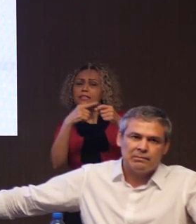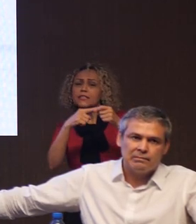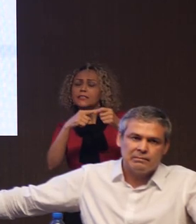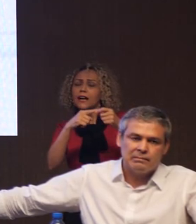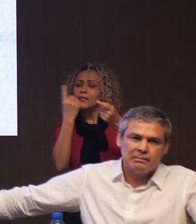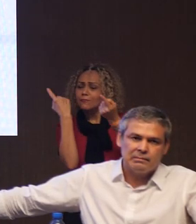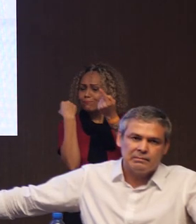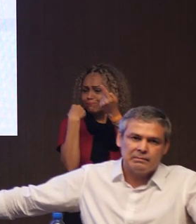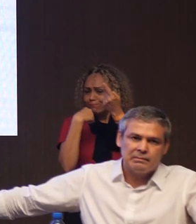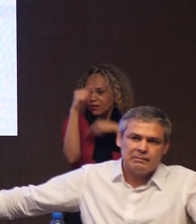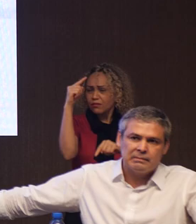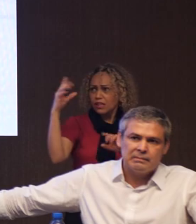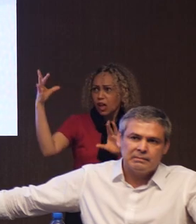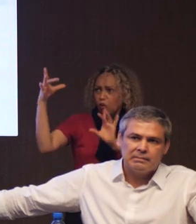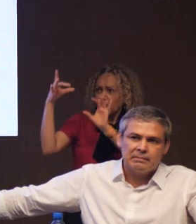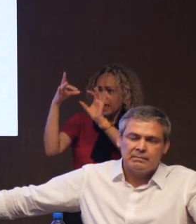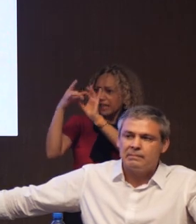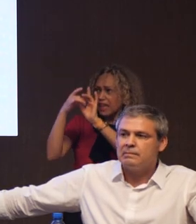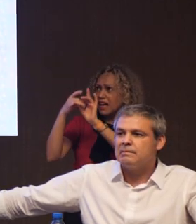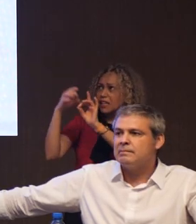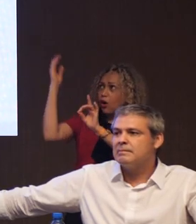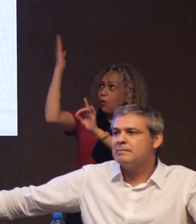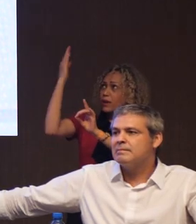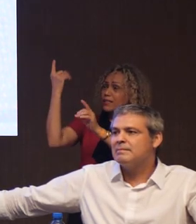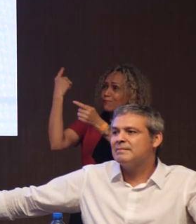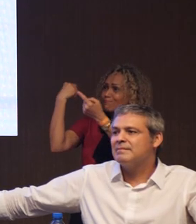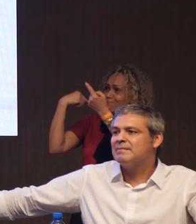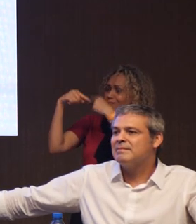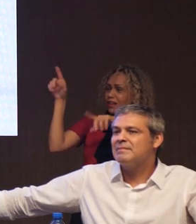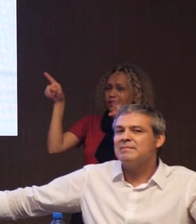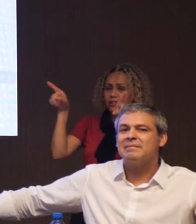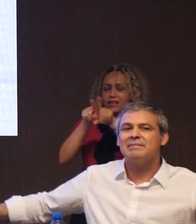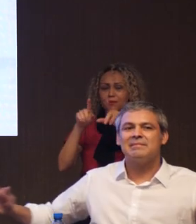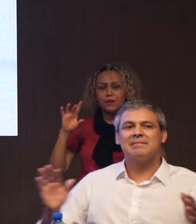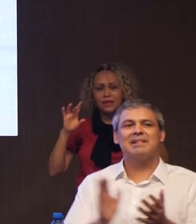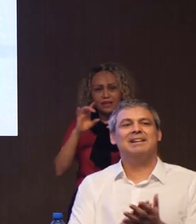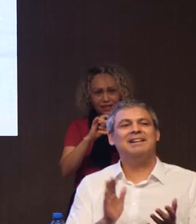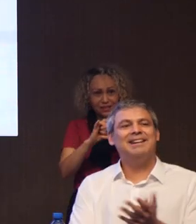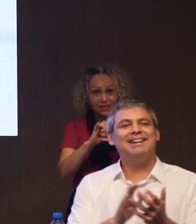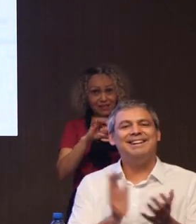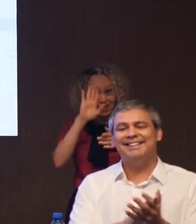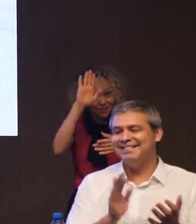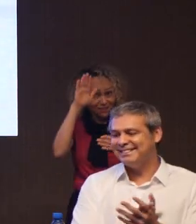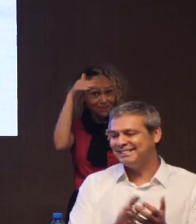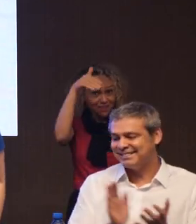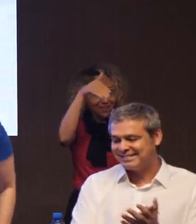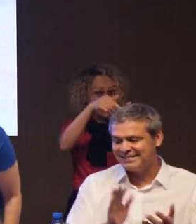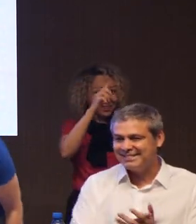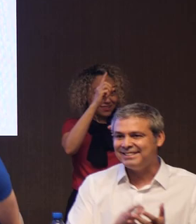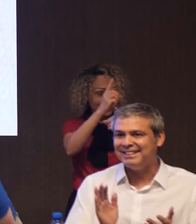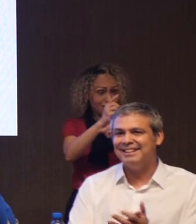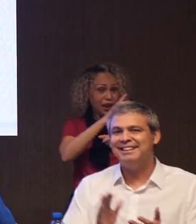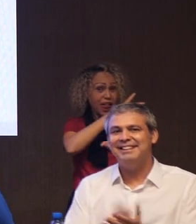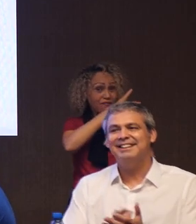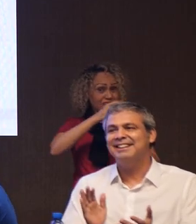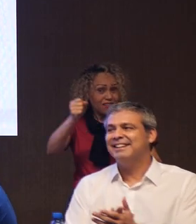conectada à transformação do Brasil. Até a vitória, companheiros e companheiras. E vamos...